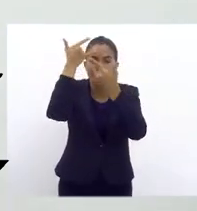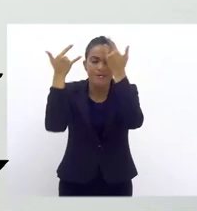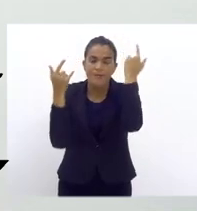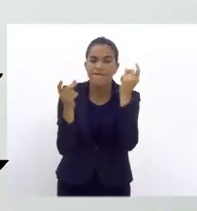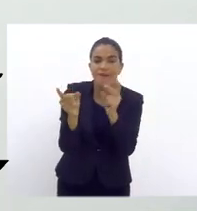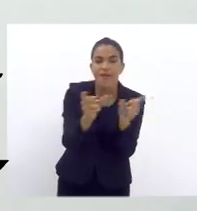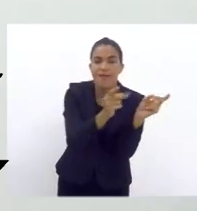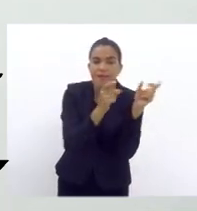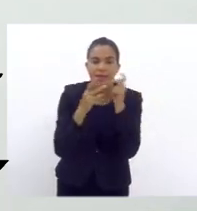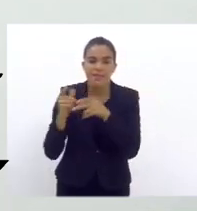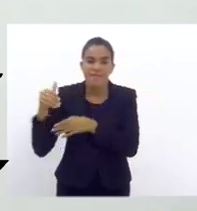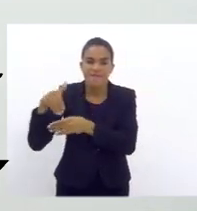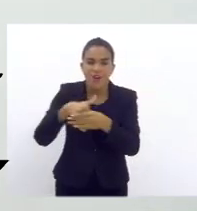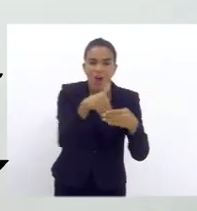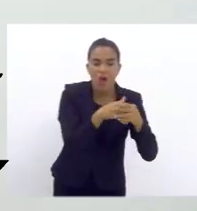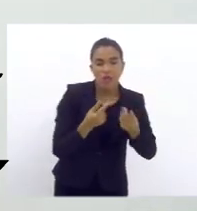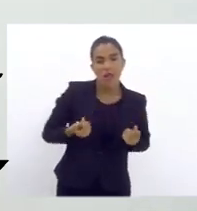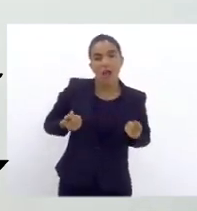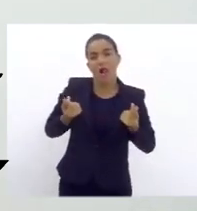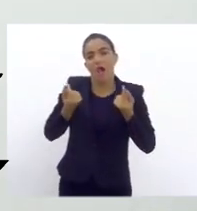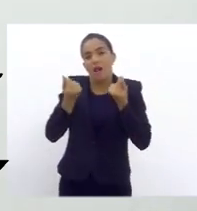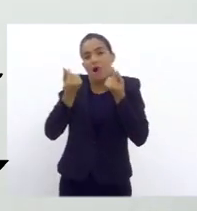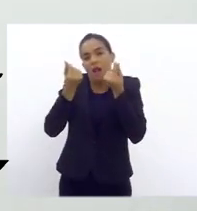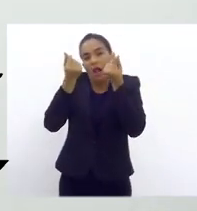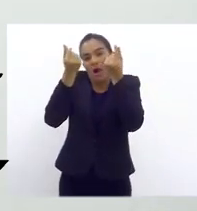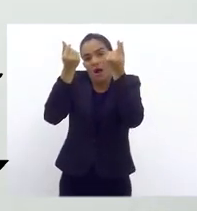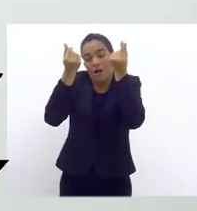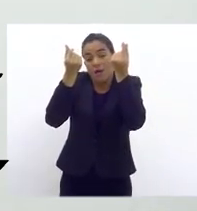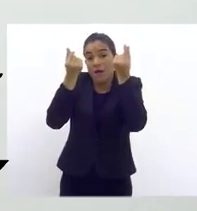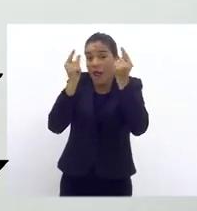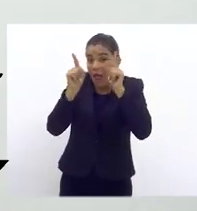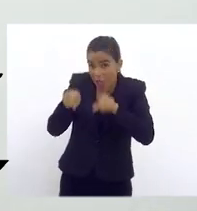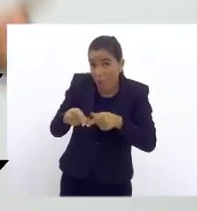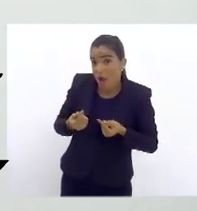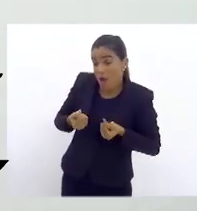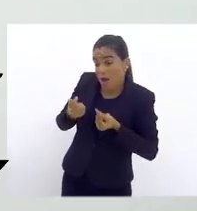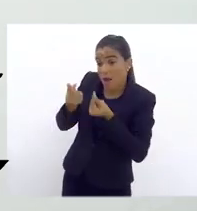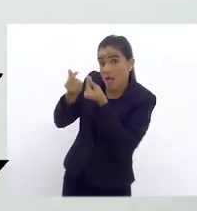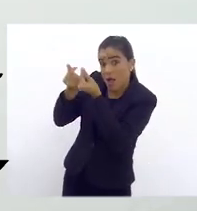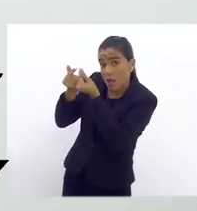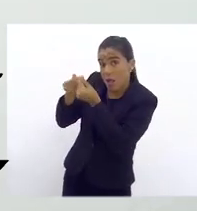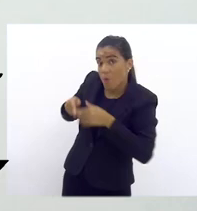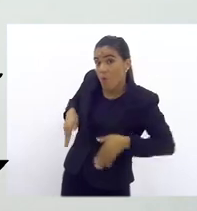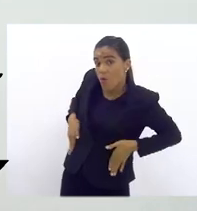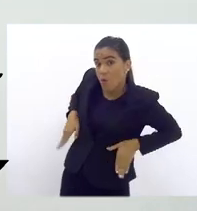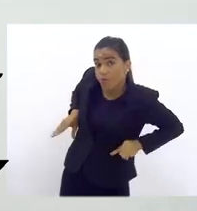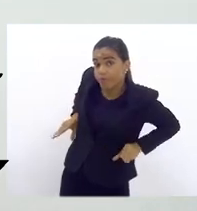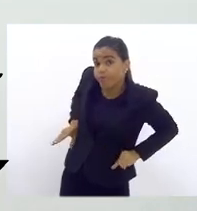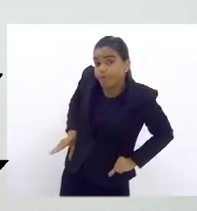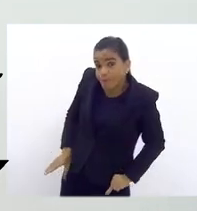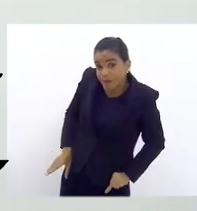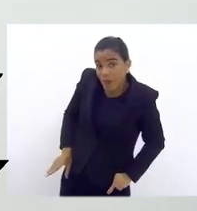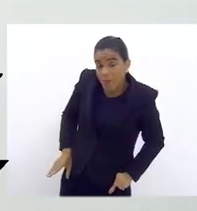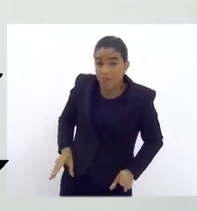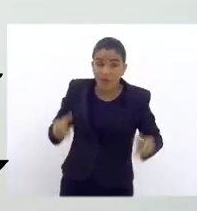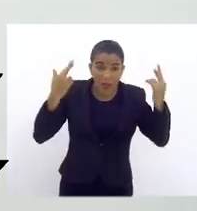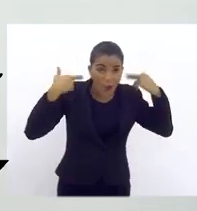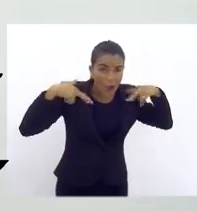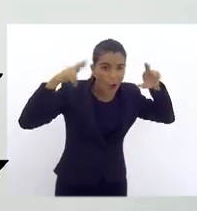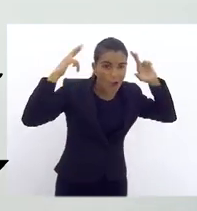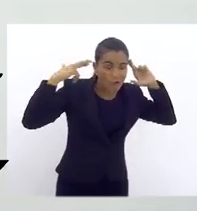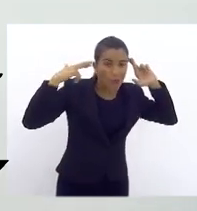de voto de prosperidade Mas é uma prosperidade para o bolso deles encher e as ovelhas está morrendo